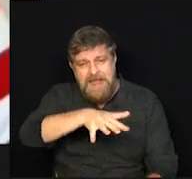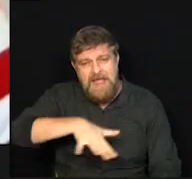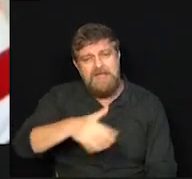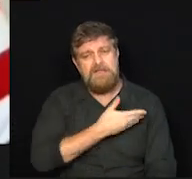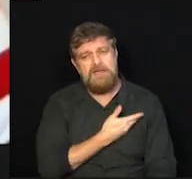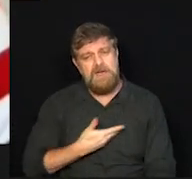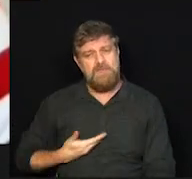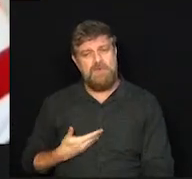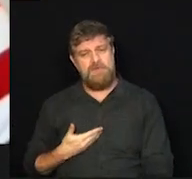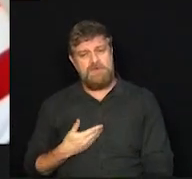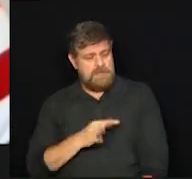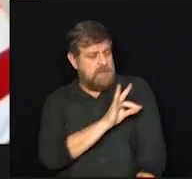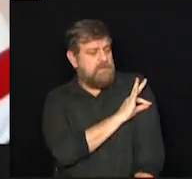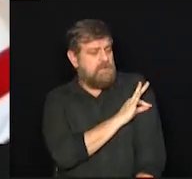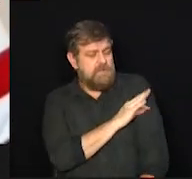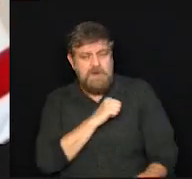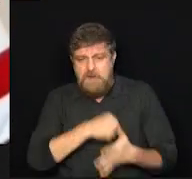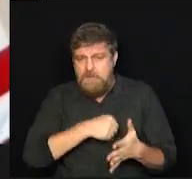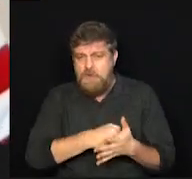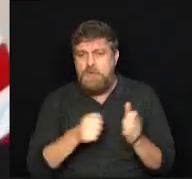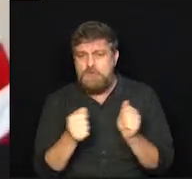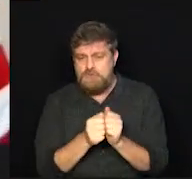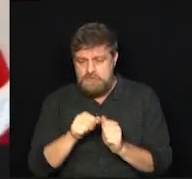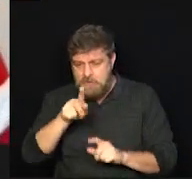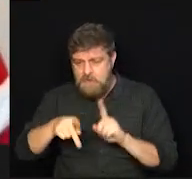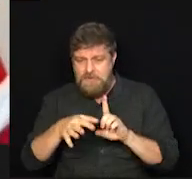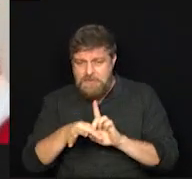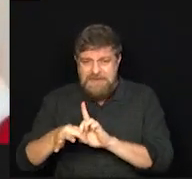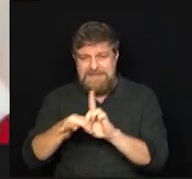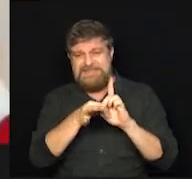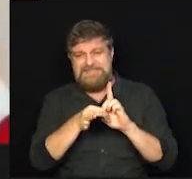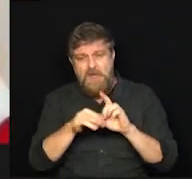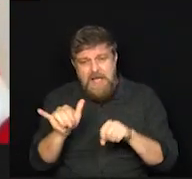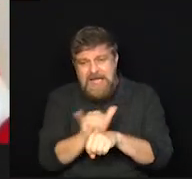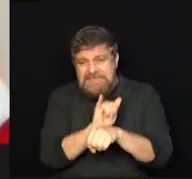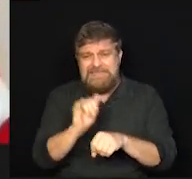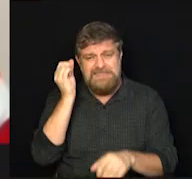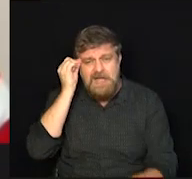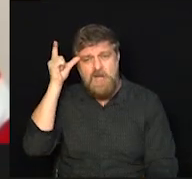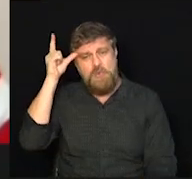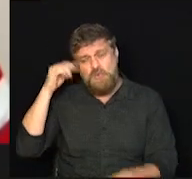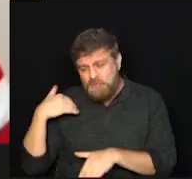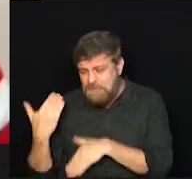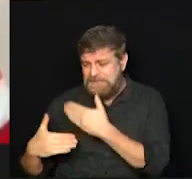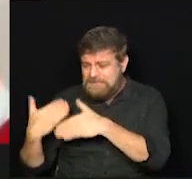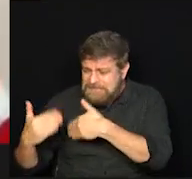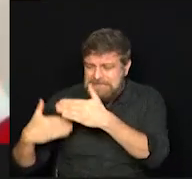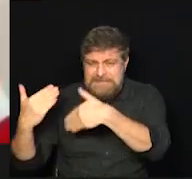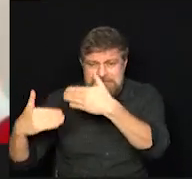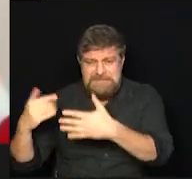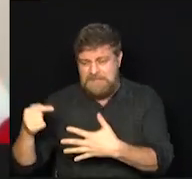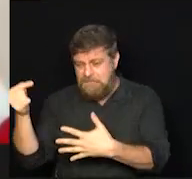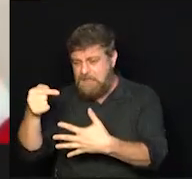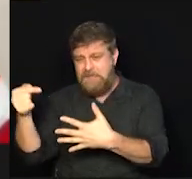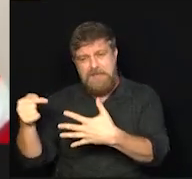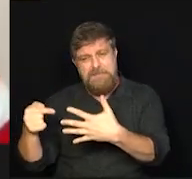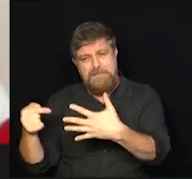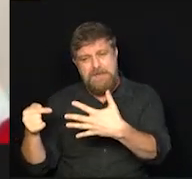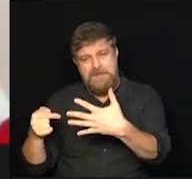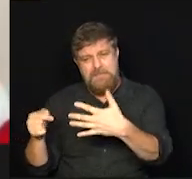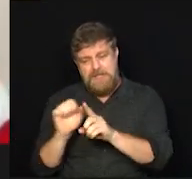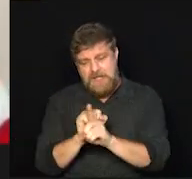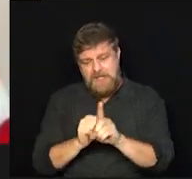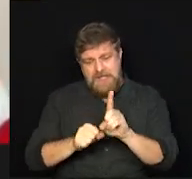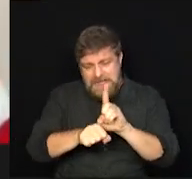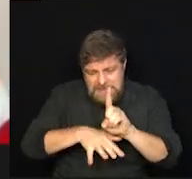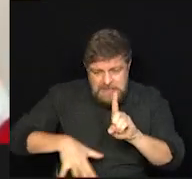do da prefeitura junto com a população a centralidade estratégica no desenvolvimento de todos os setores da